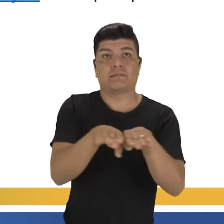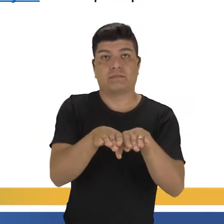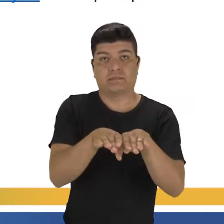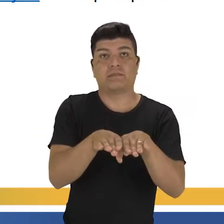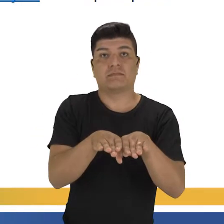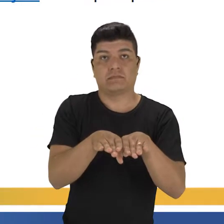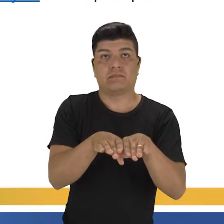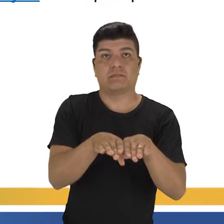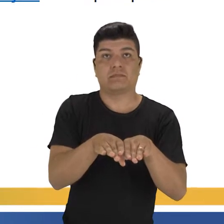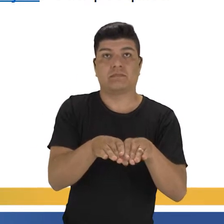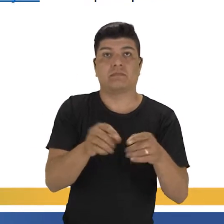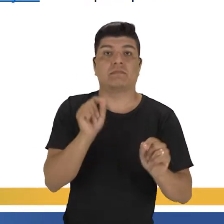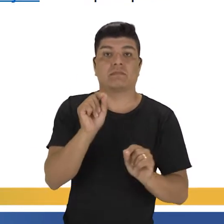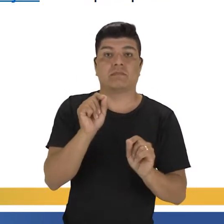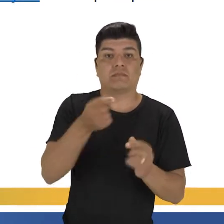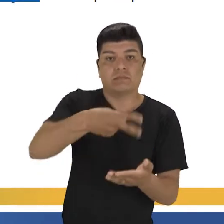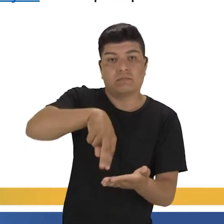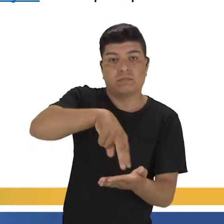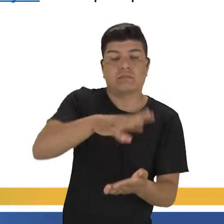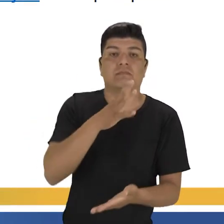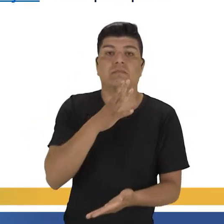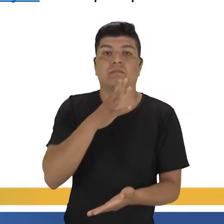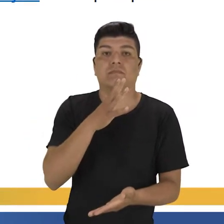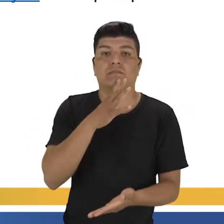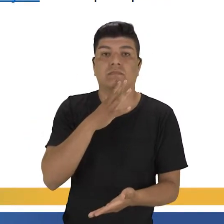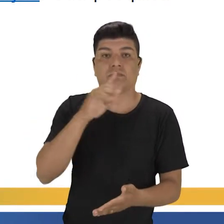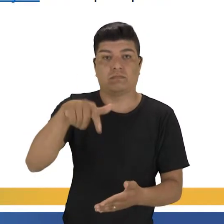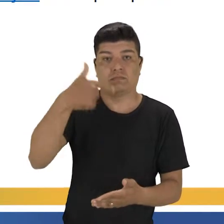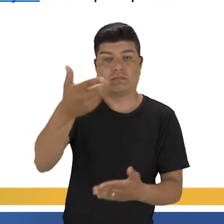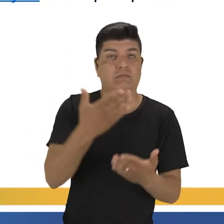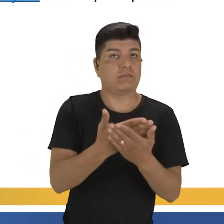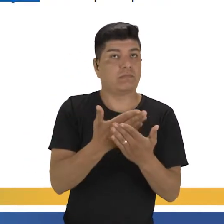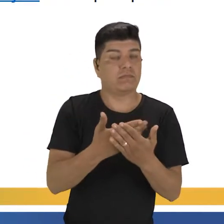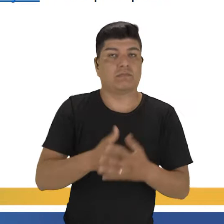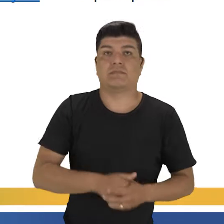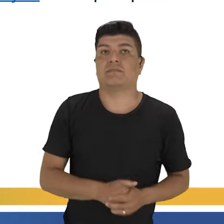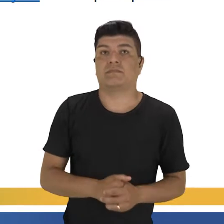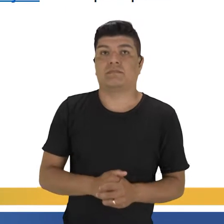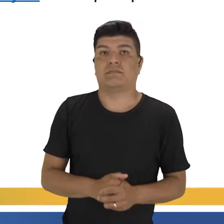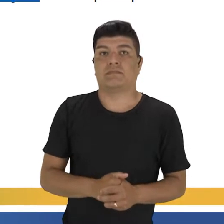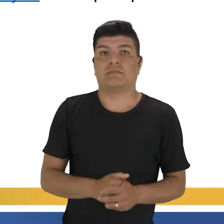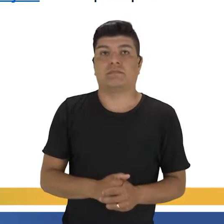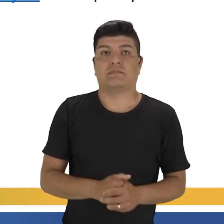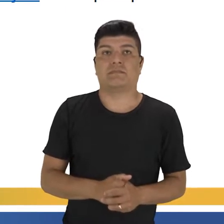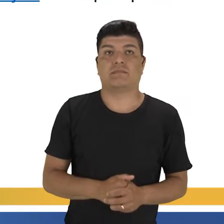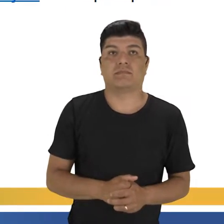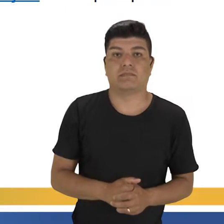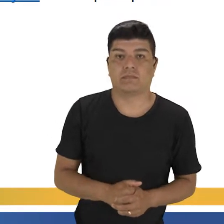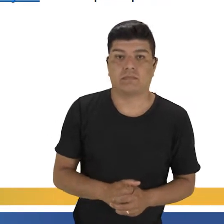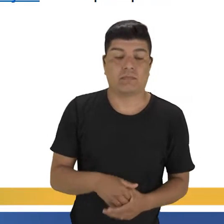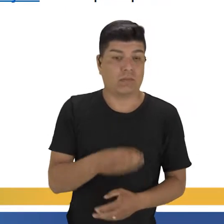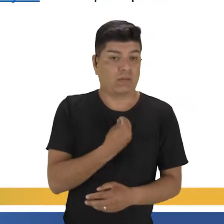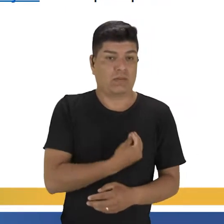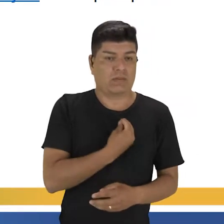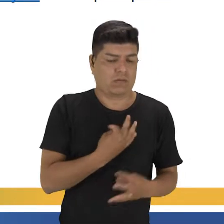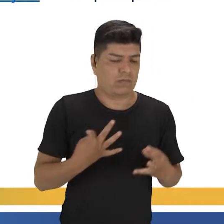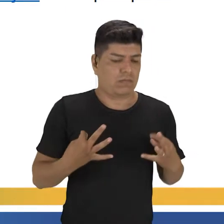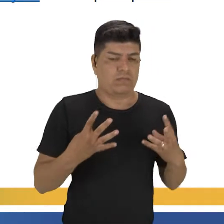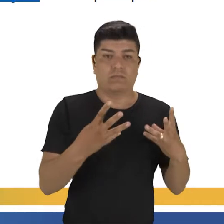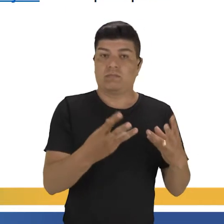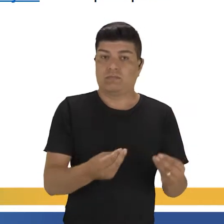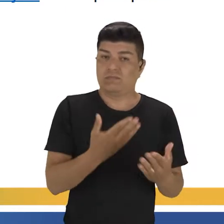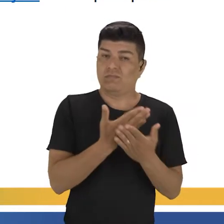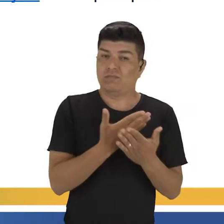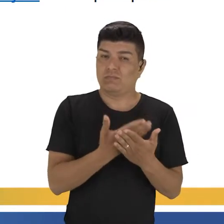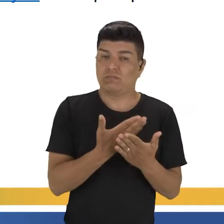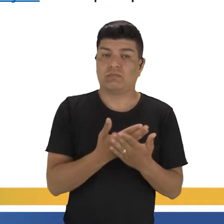uma estética de dança que nós vamos conhecer na nossa próxima aula. Dedicou a sua vida e seu